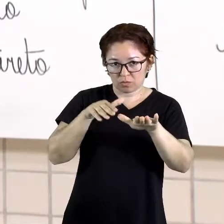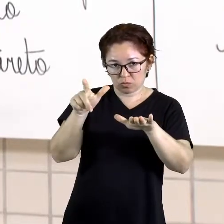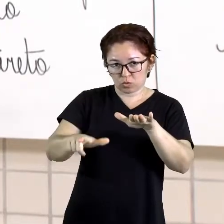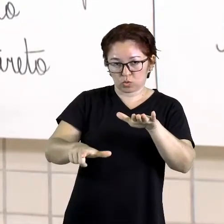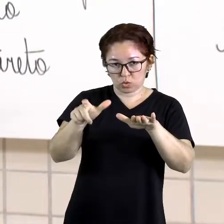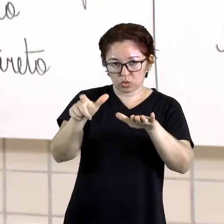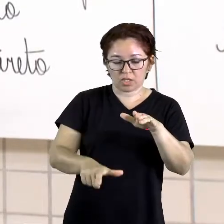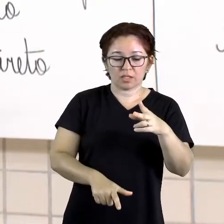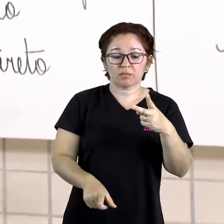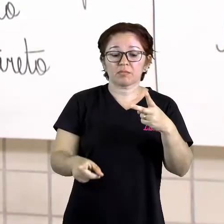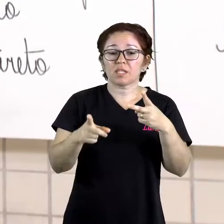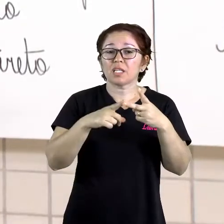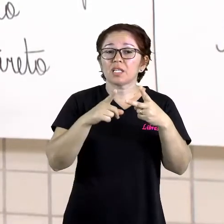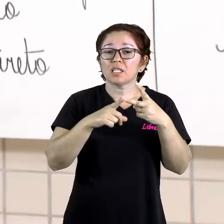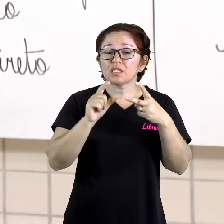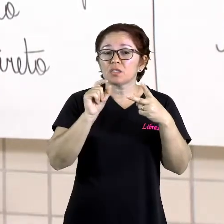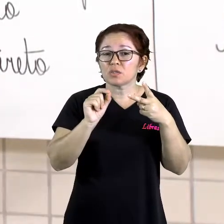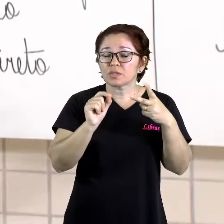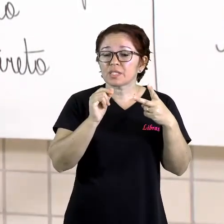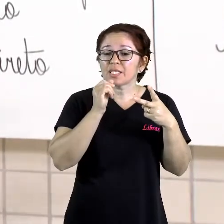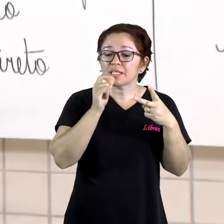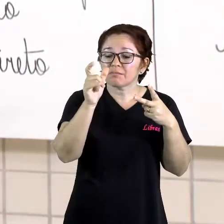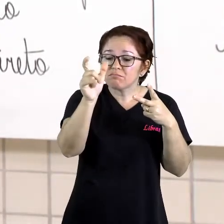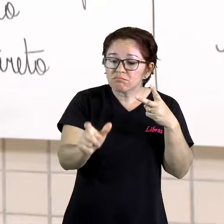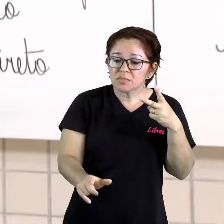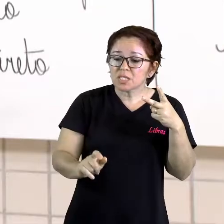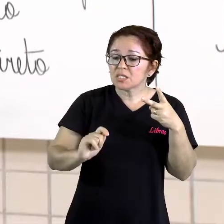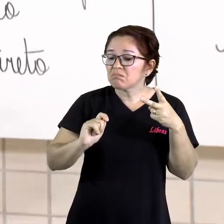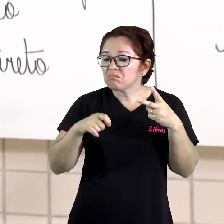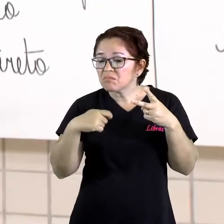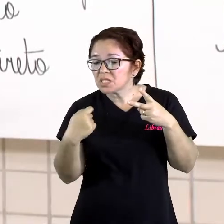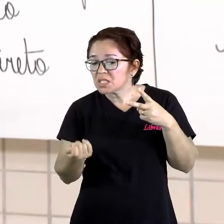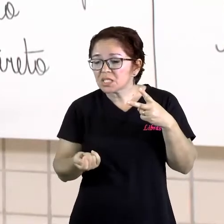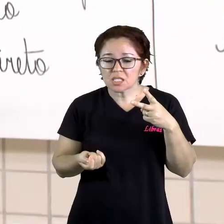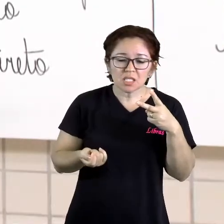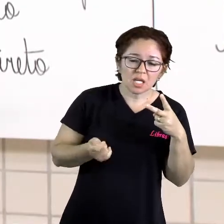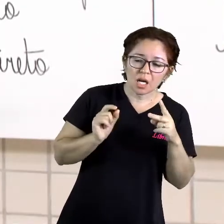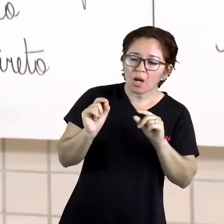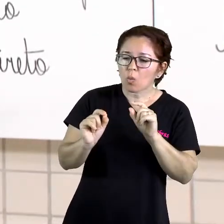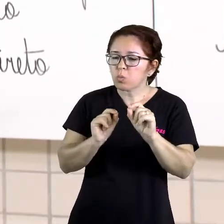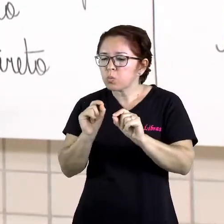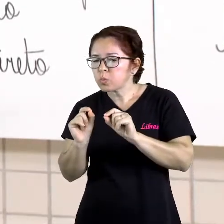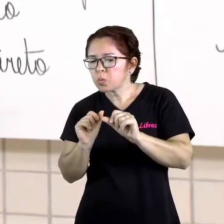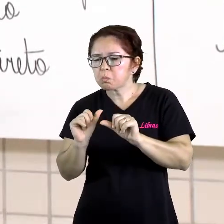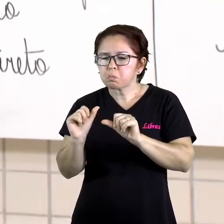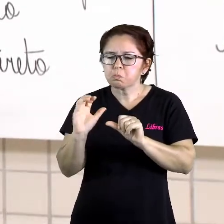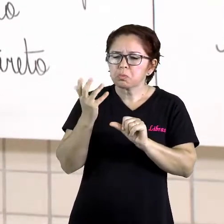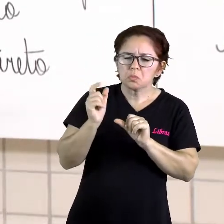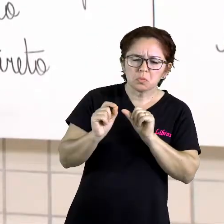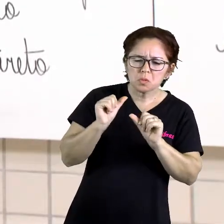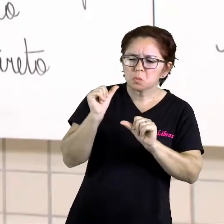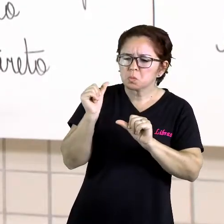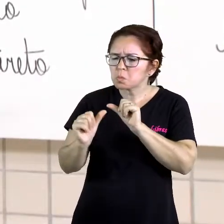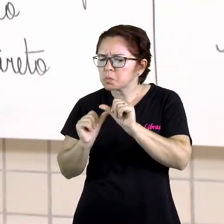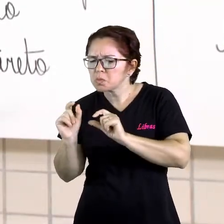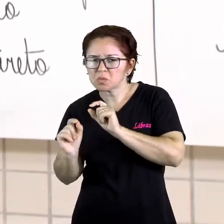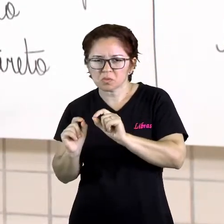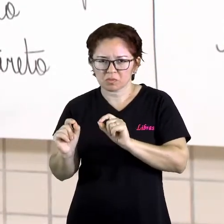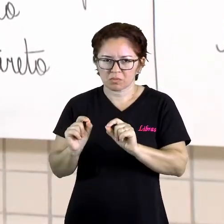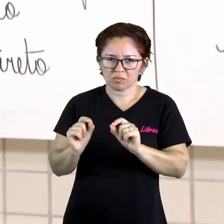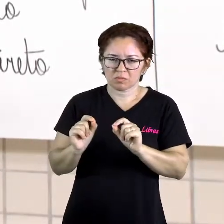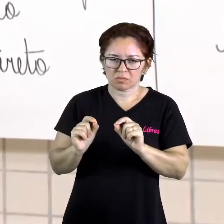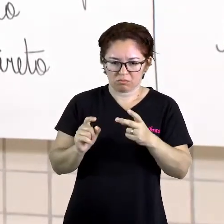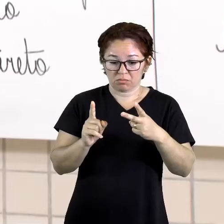expressar uma característica, uma mudança de estado do sujeito também. Ele serve para ligar, o verbo